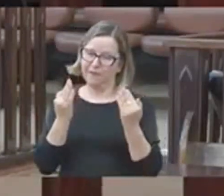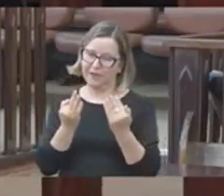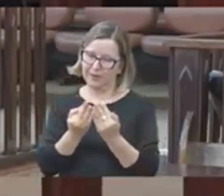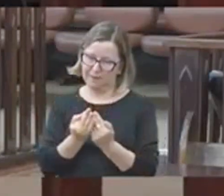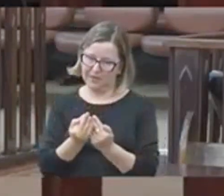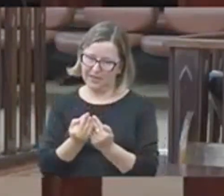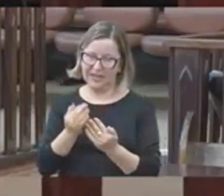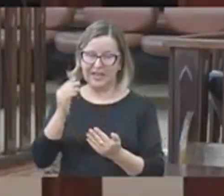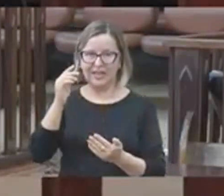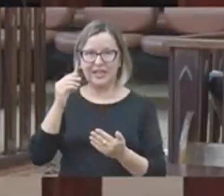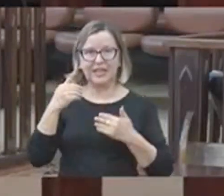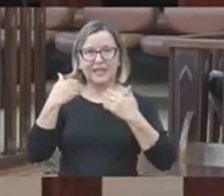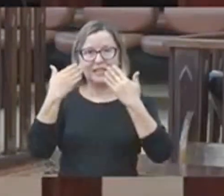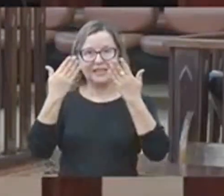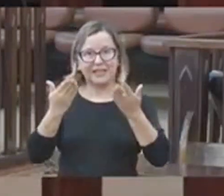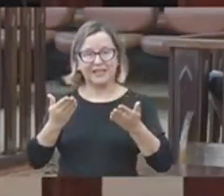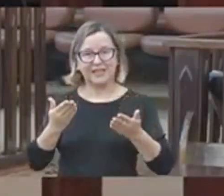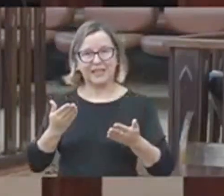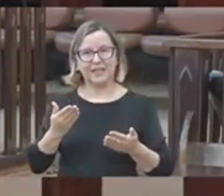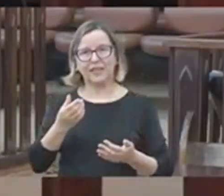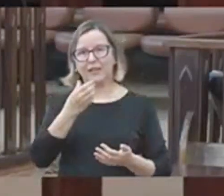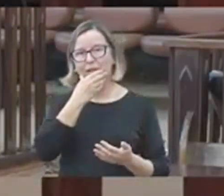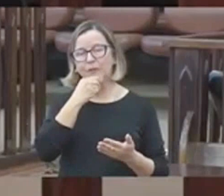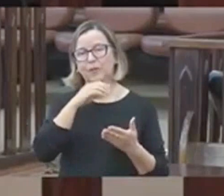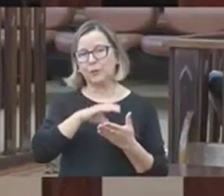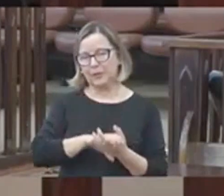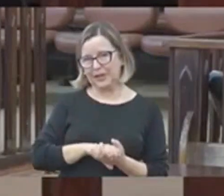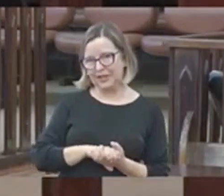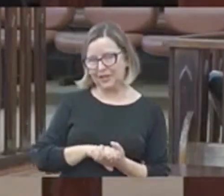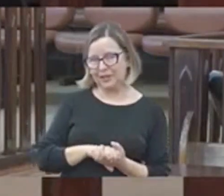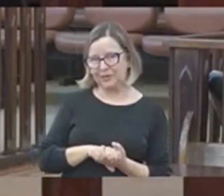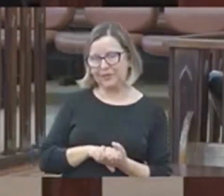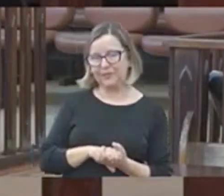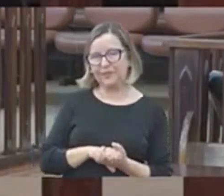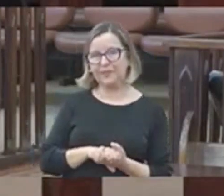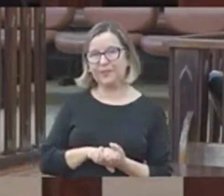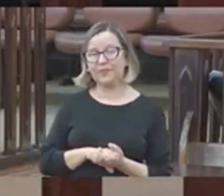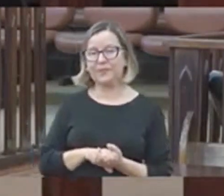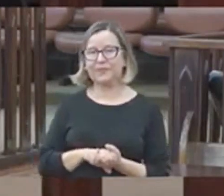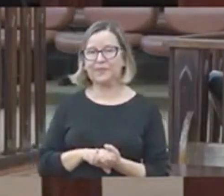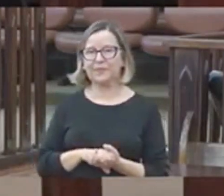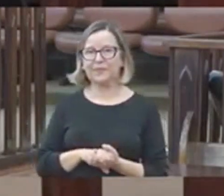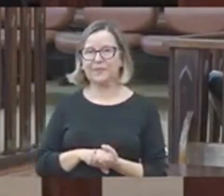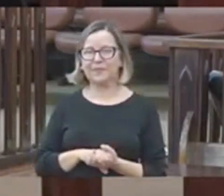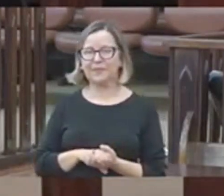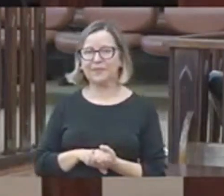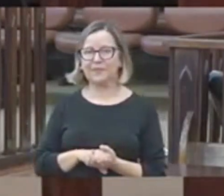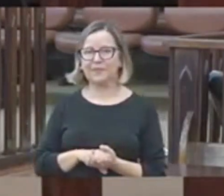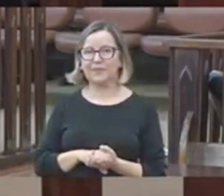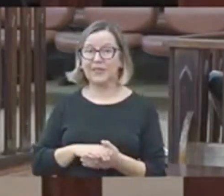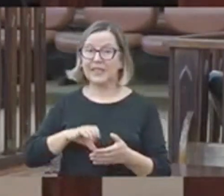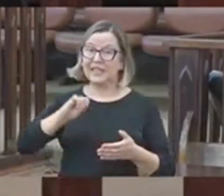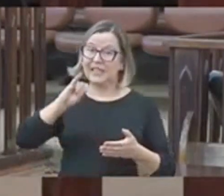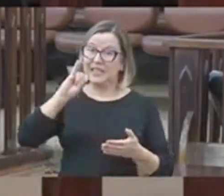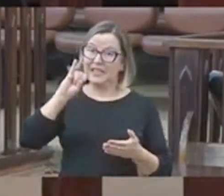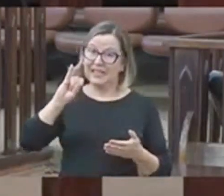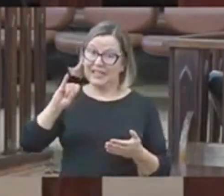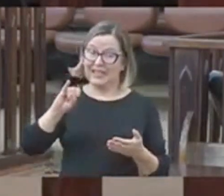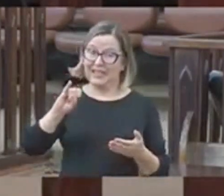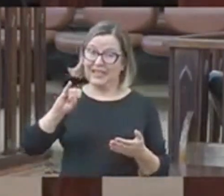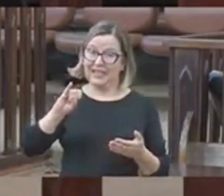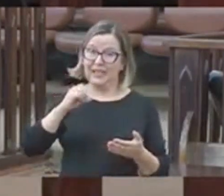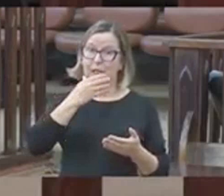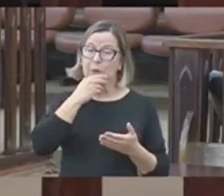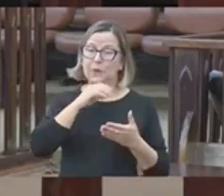do marido, se este estiver sob o comando de Jesus